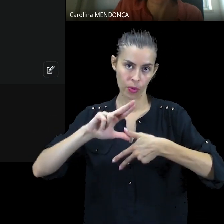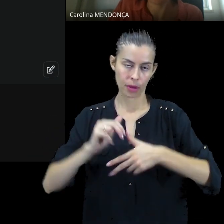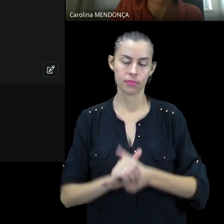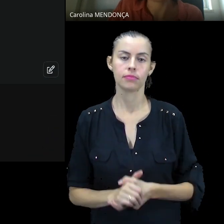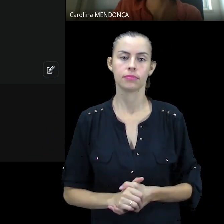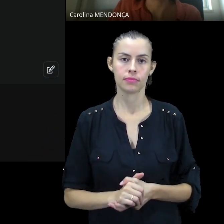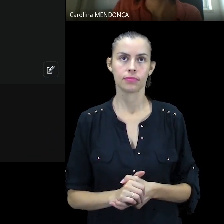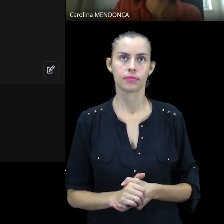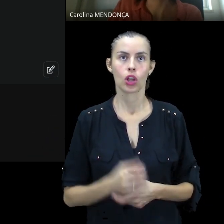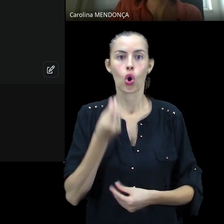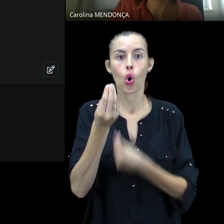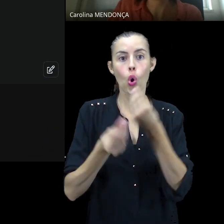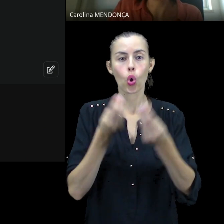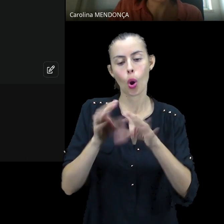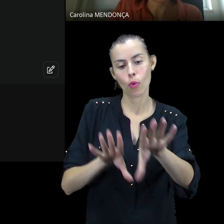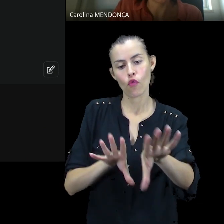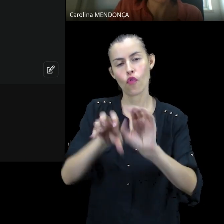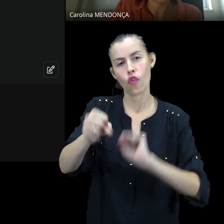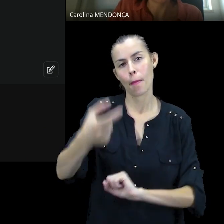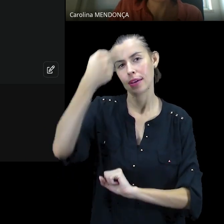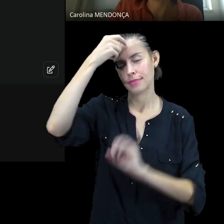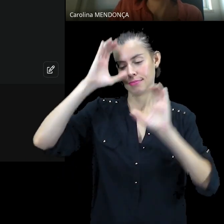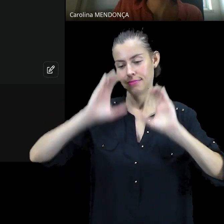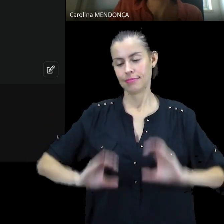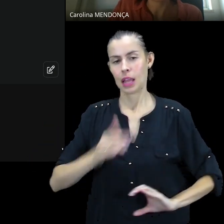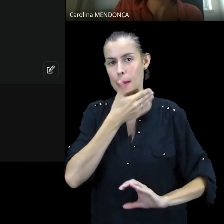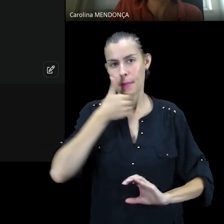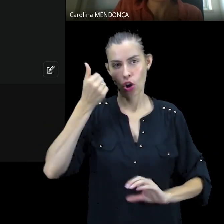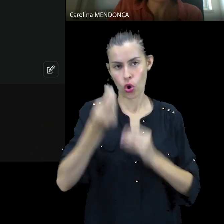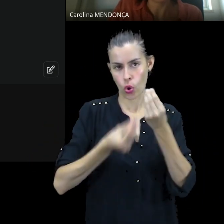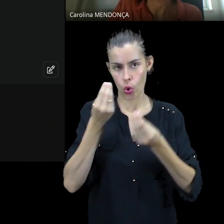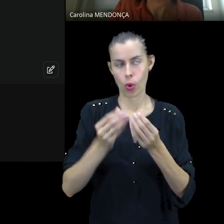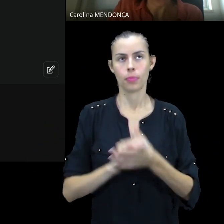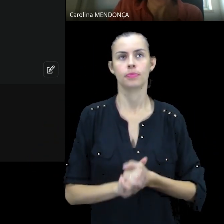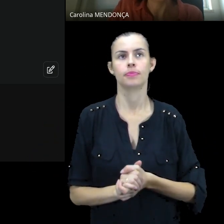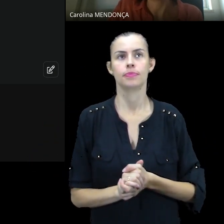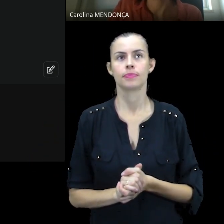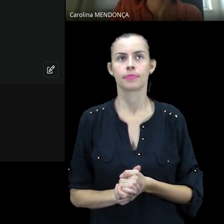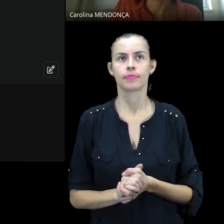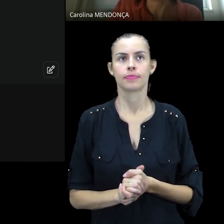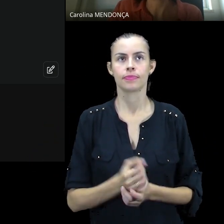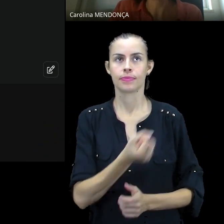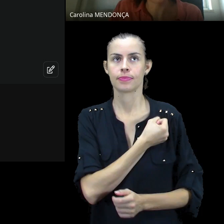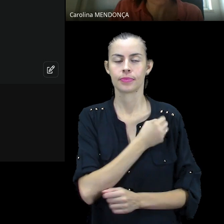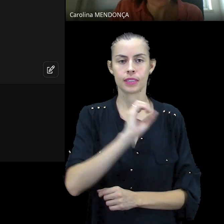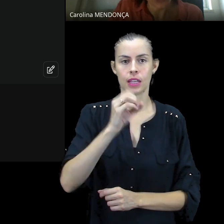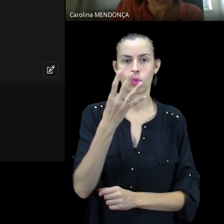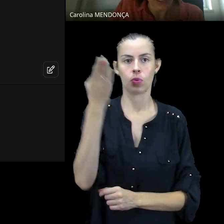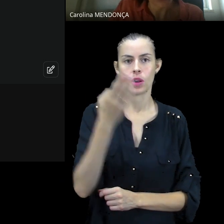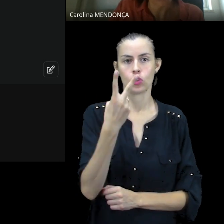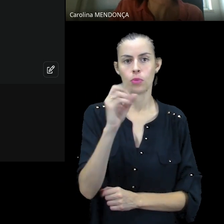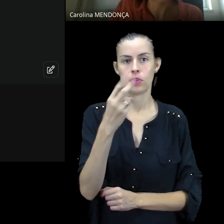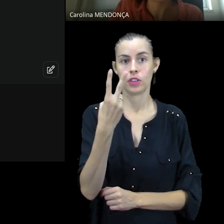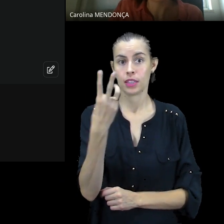para a cidadania. Então, a gente tem essa resolução 04 de 2023, ou seja, apenas em